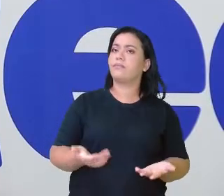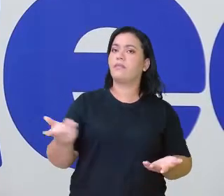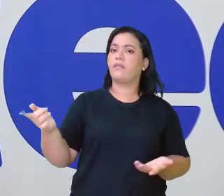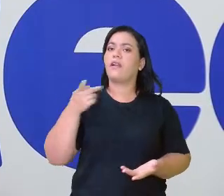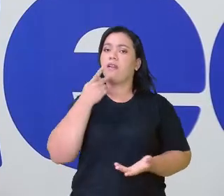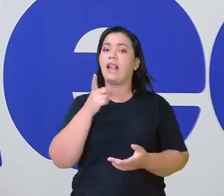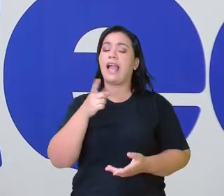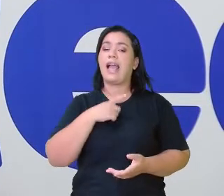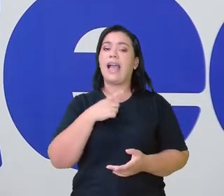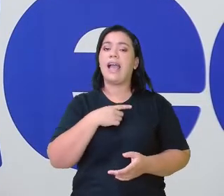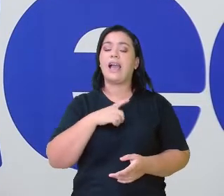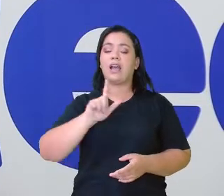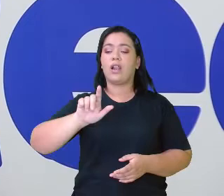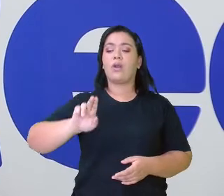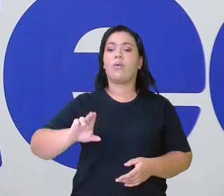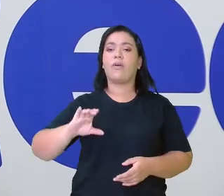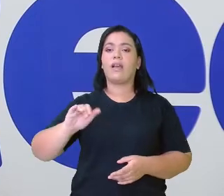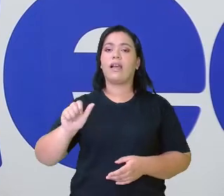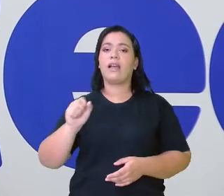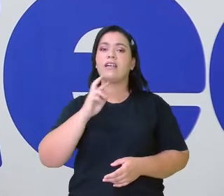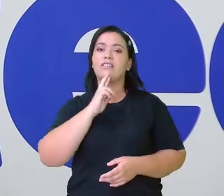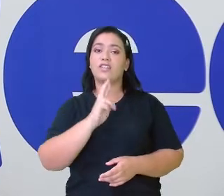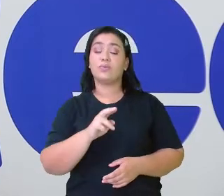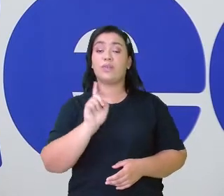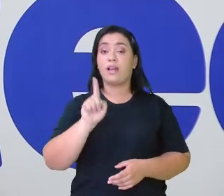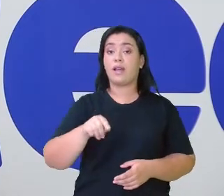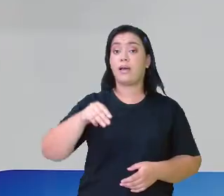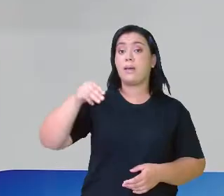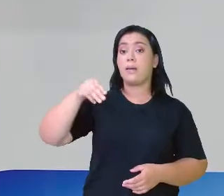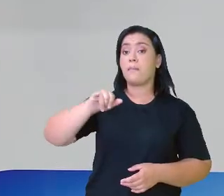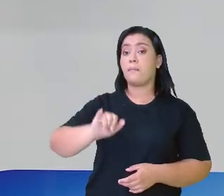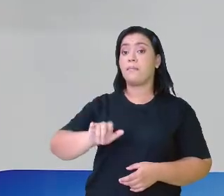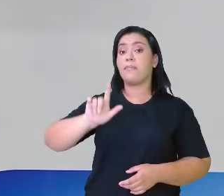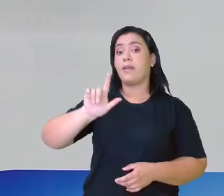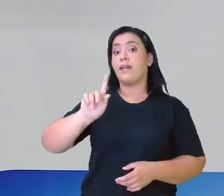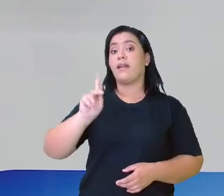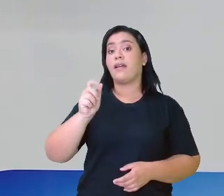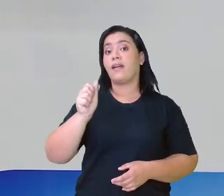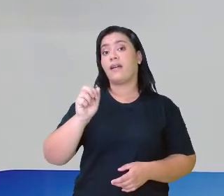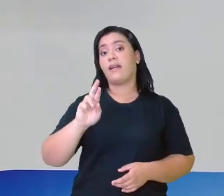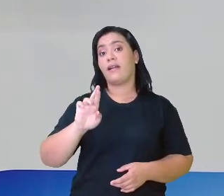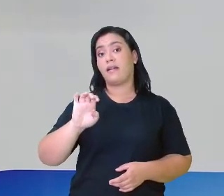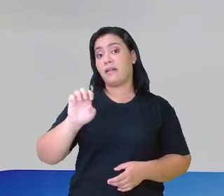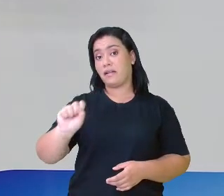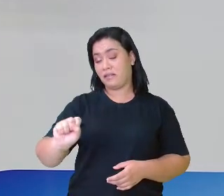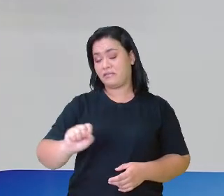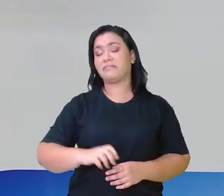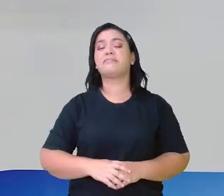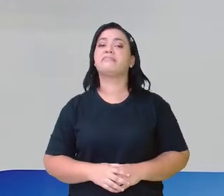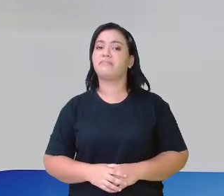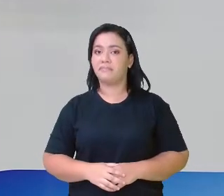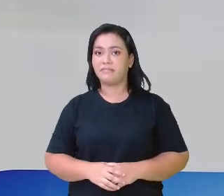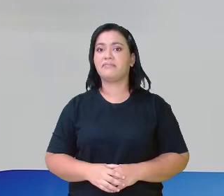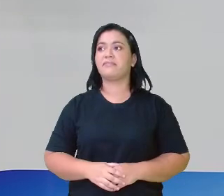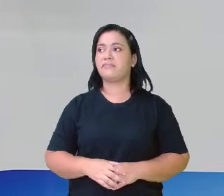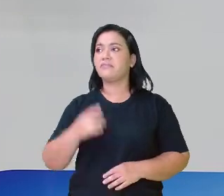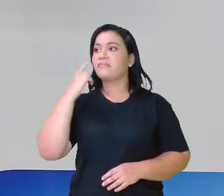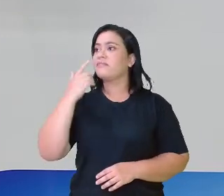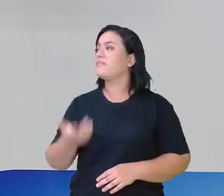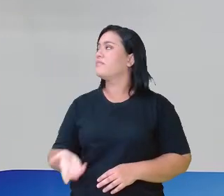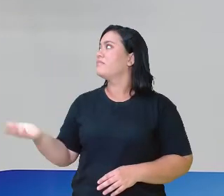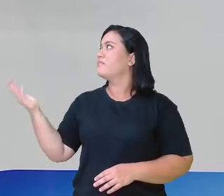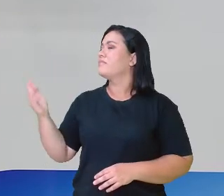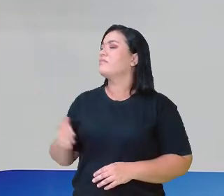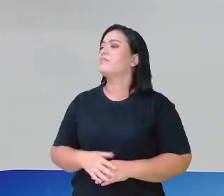dos milhares, professora Márcia. Vamos conferir, Lucas, se é mesmo a classe dos milhares. Olha aí para mim. Tchan,